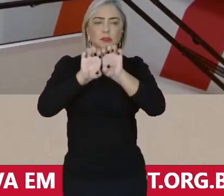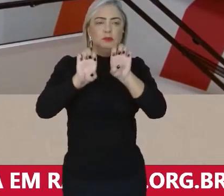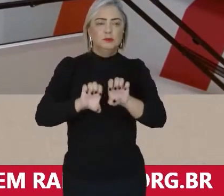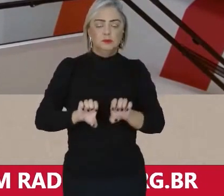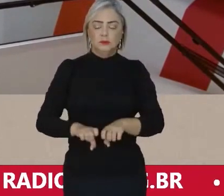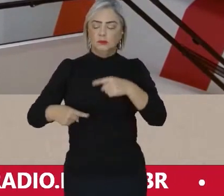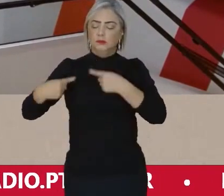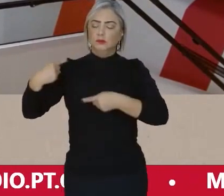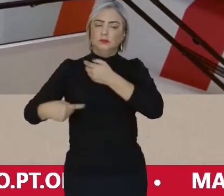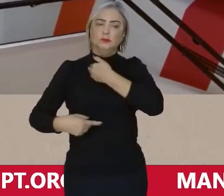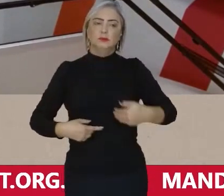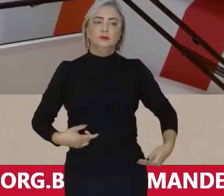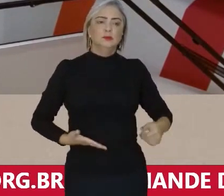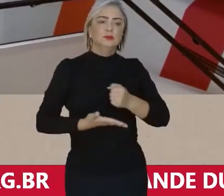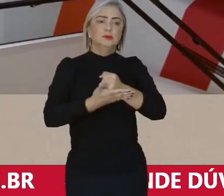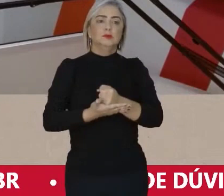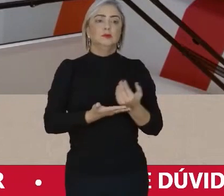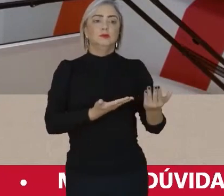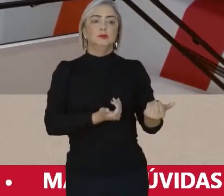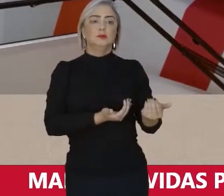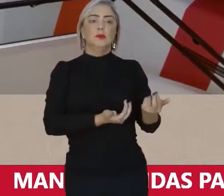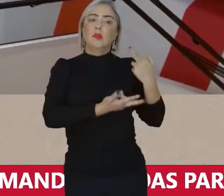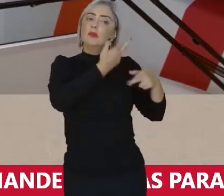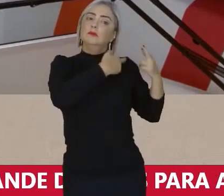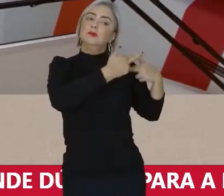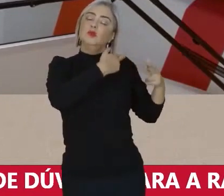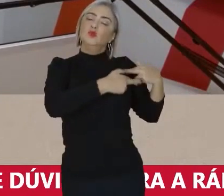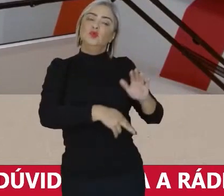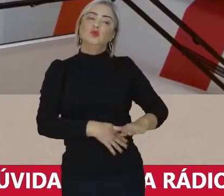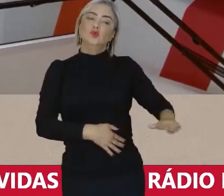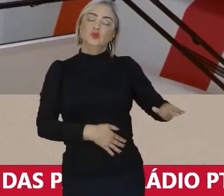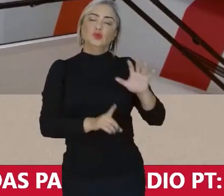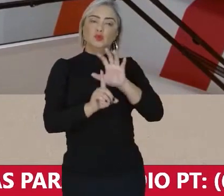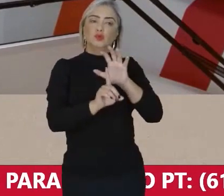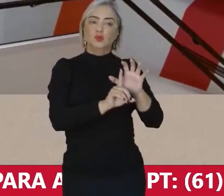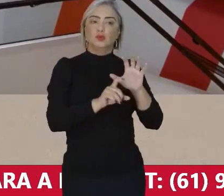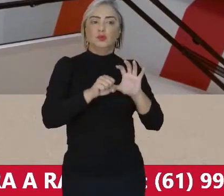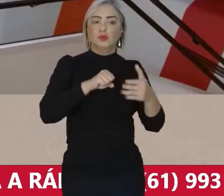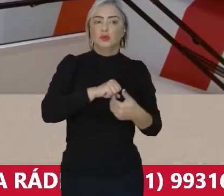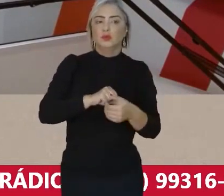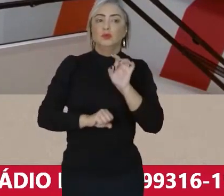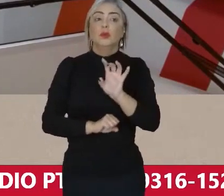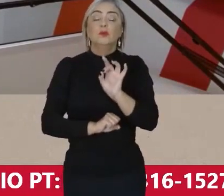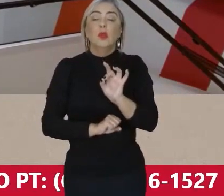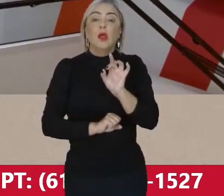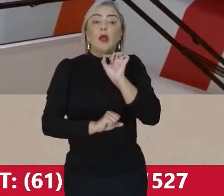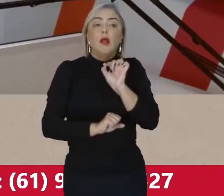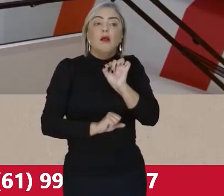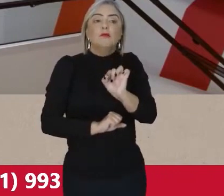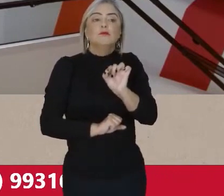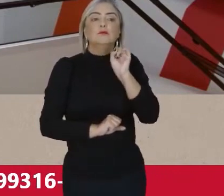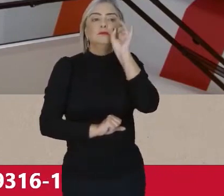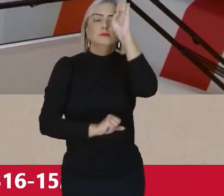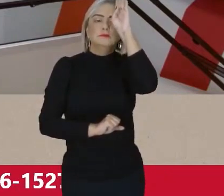políticas públicas em apoio à infância e à juventude atingida pela pandemia. Não só esse aspecto que é